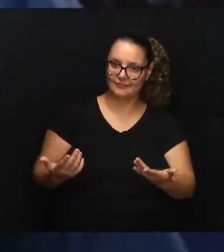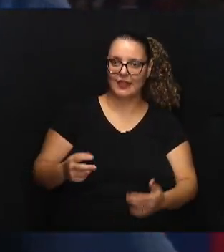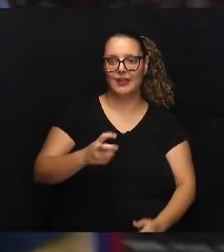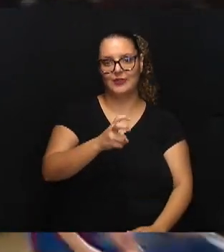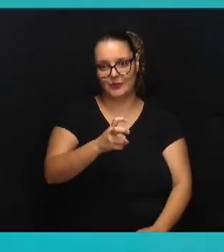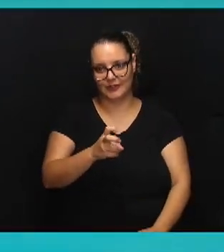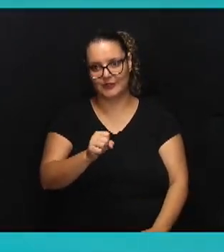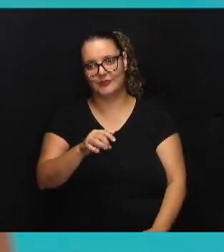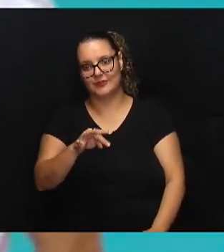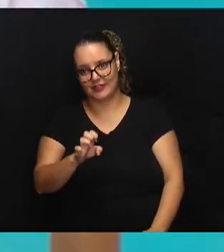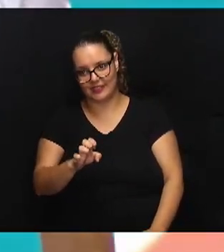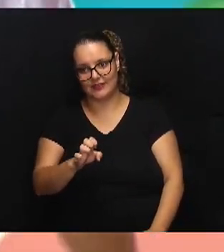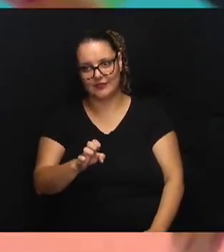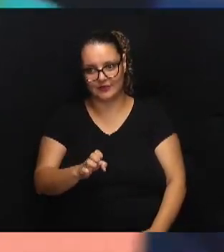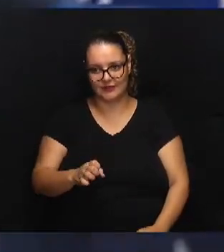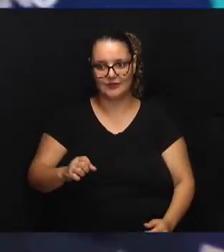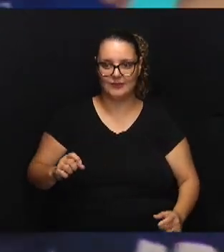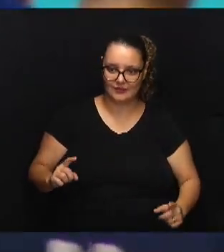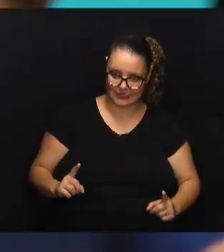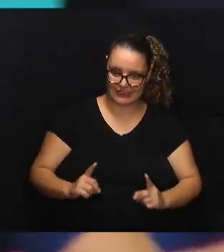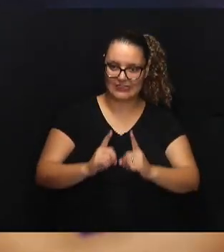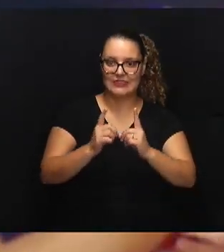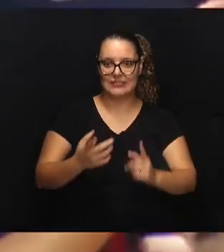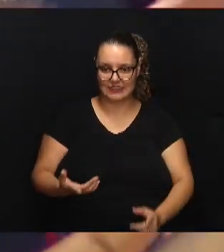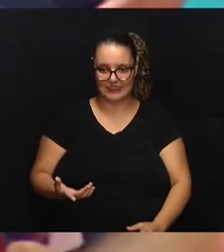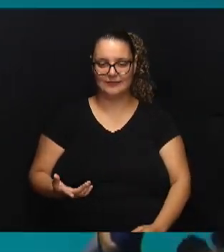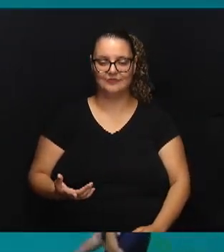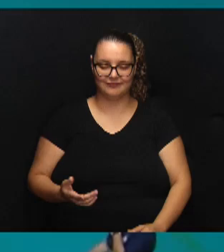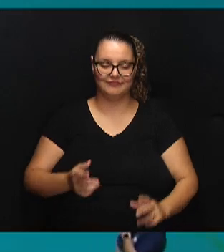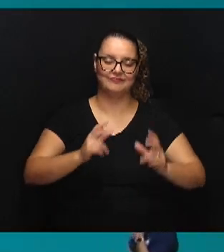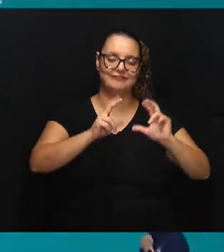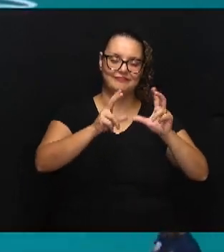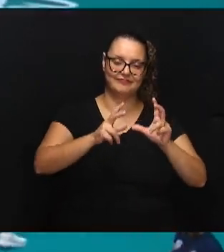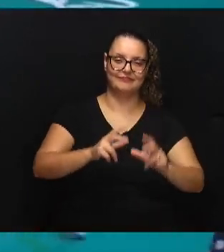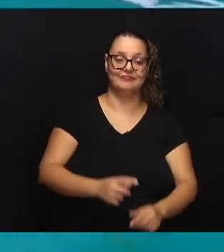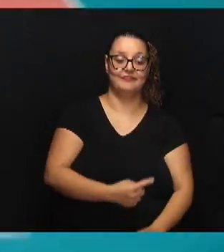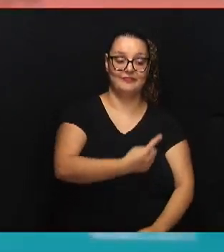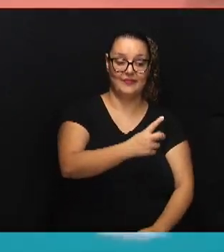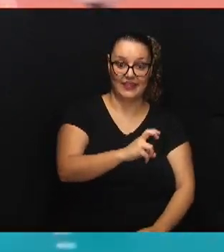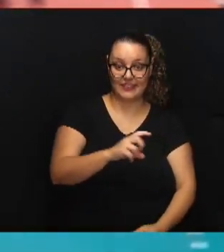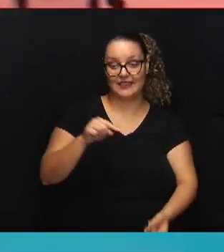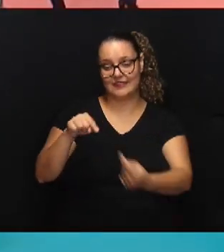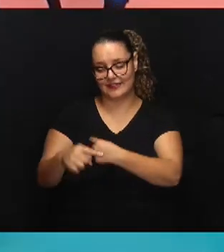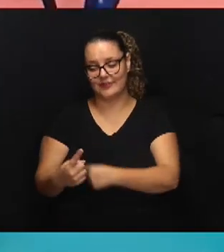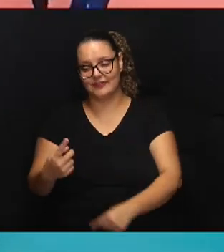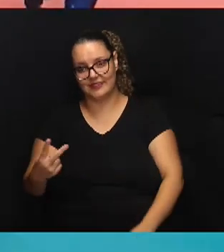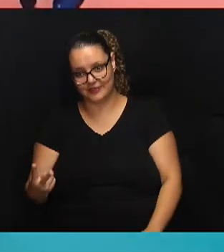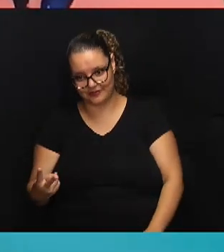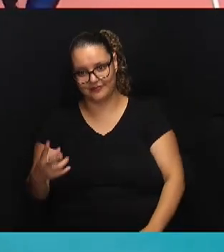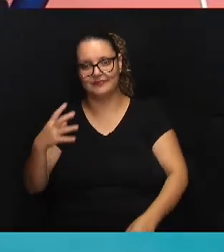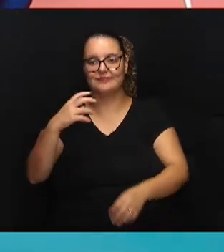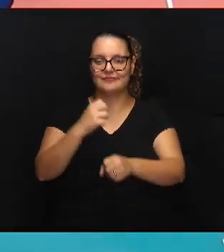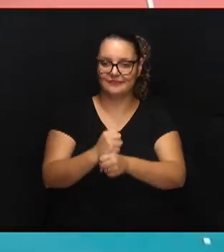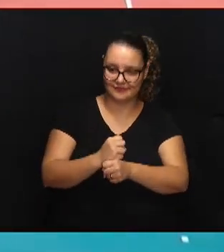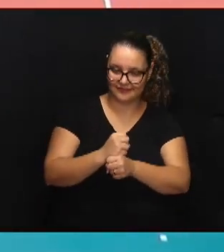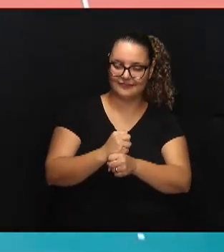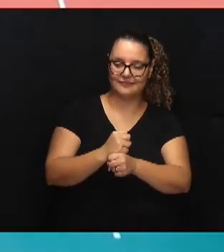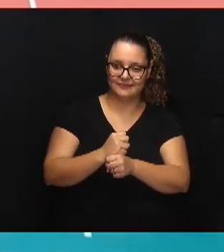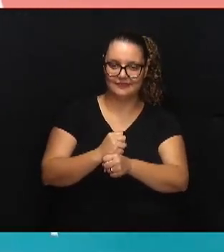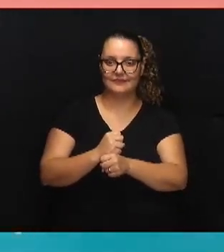último set, disputadíssimo, o Vôlei Renata fez 15-12 e fechou a